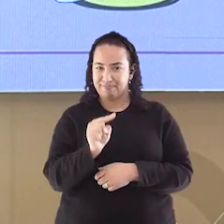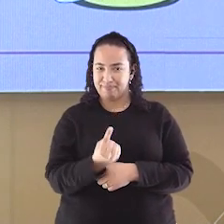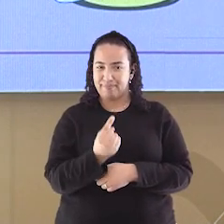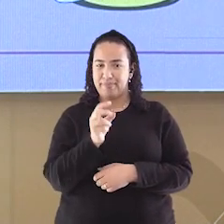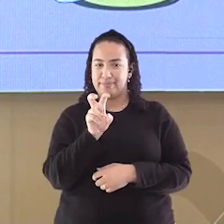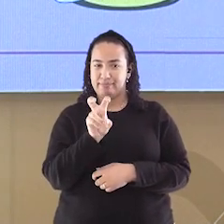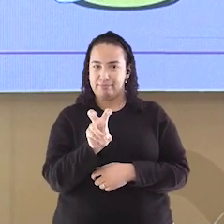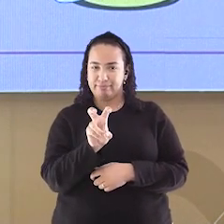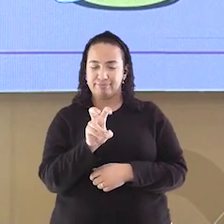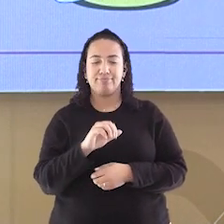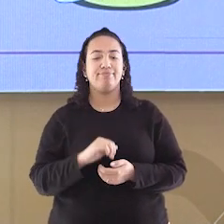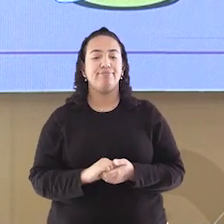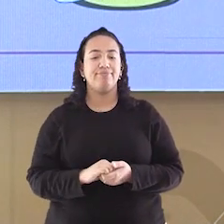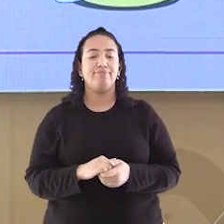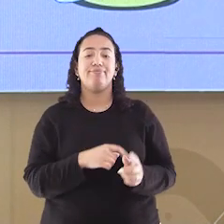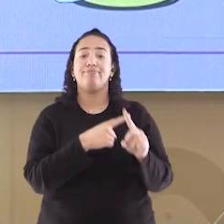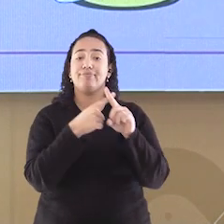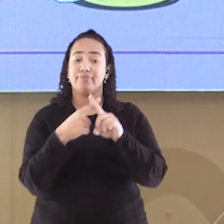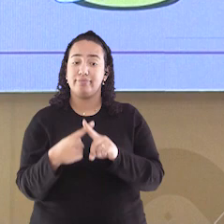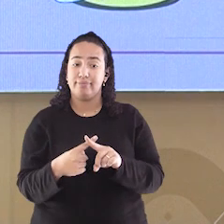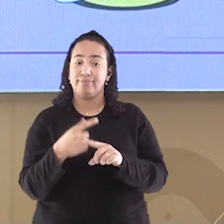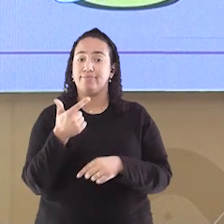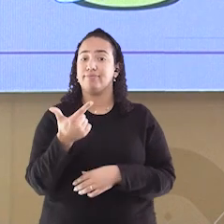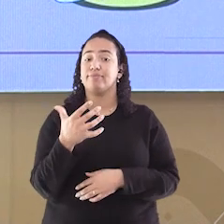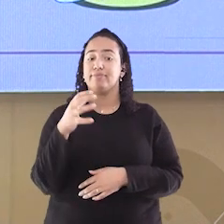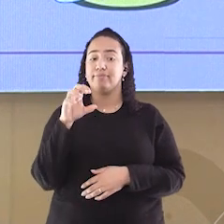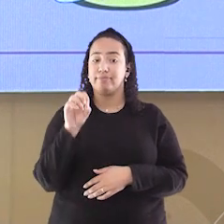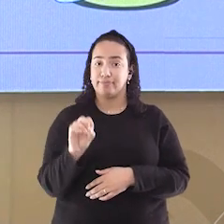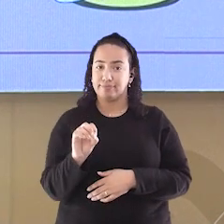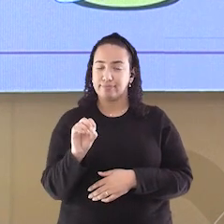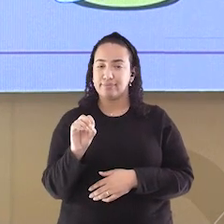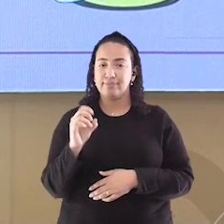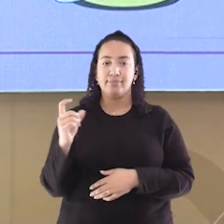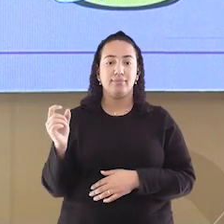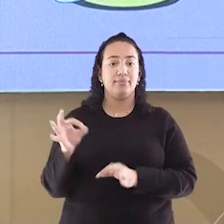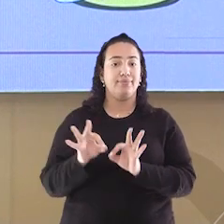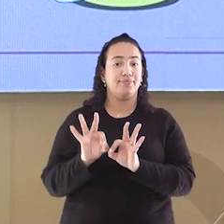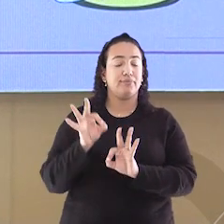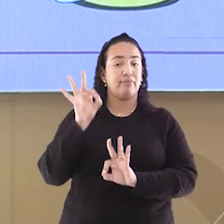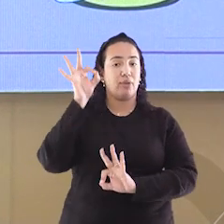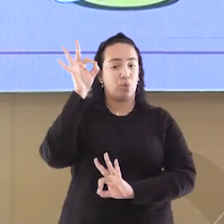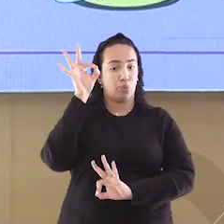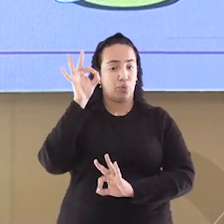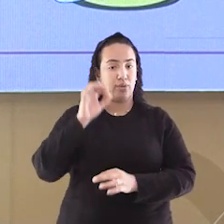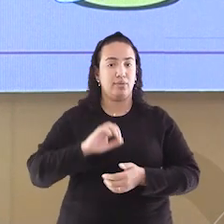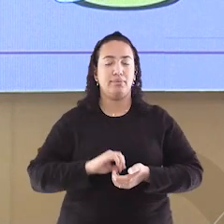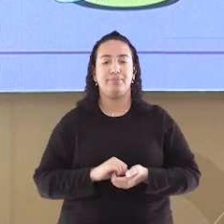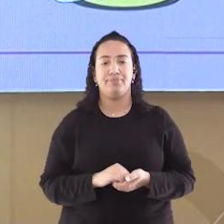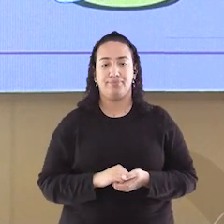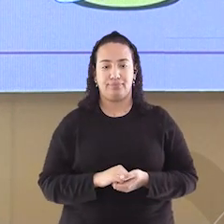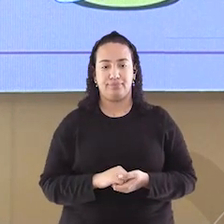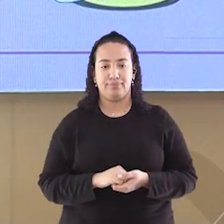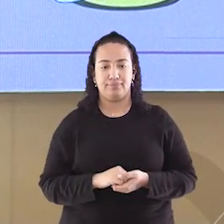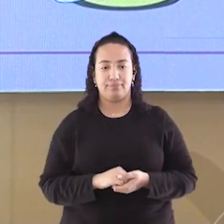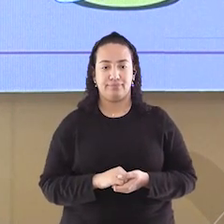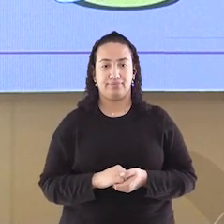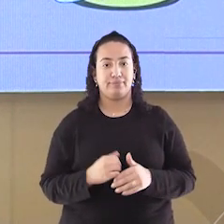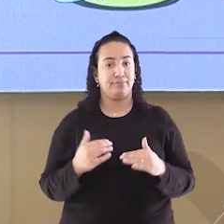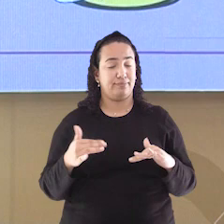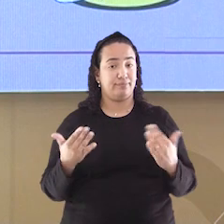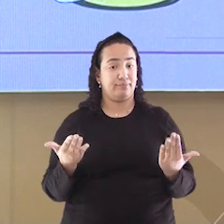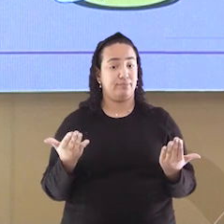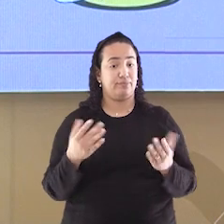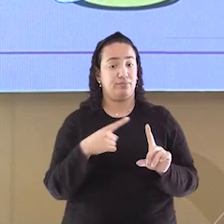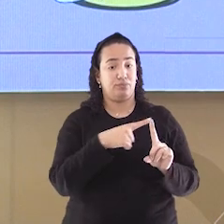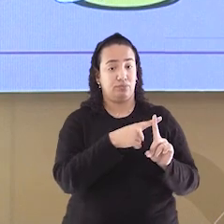3,5, e multiplicar novamente pela altura do seu cilindro, que é 20. Fazendo a